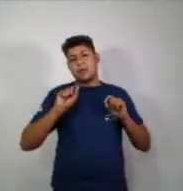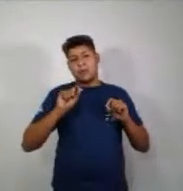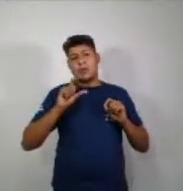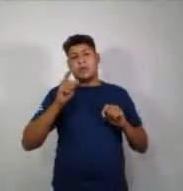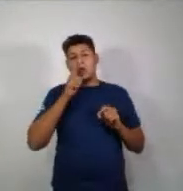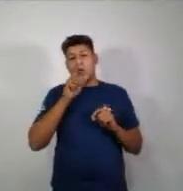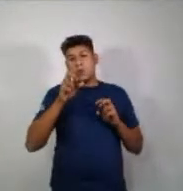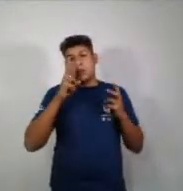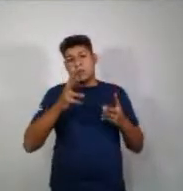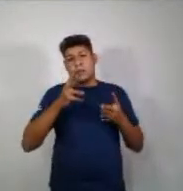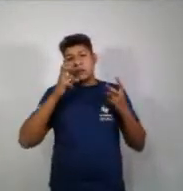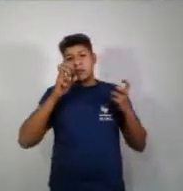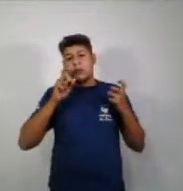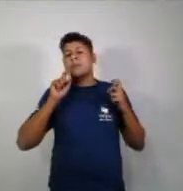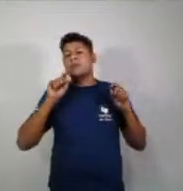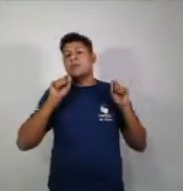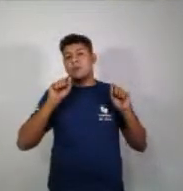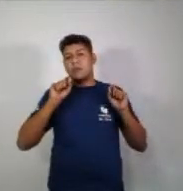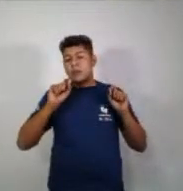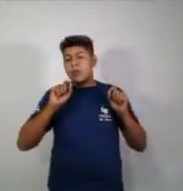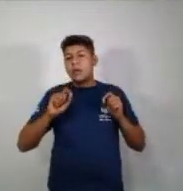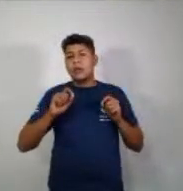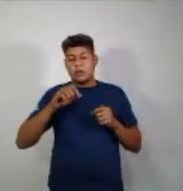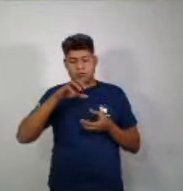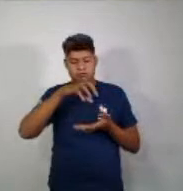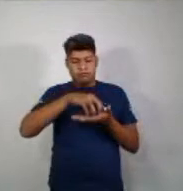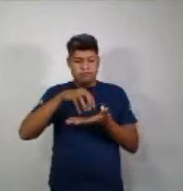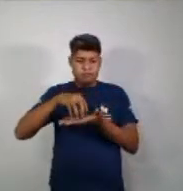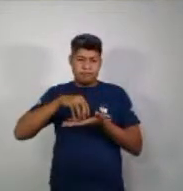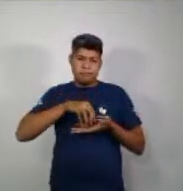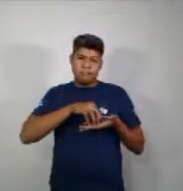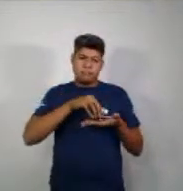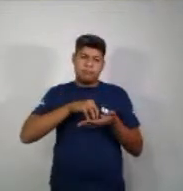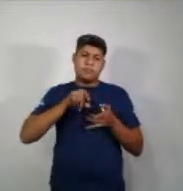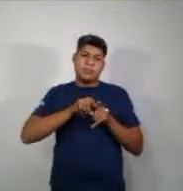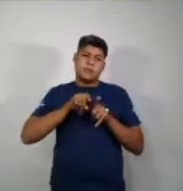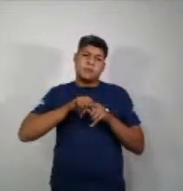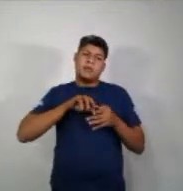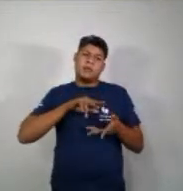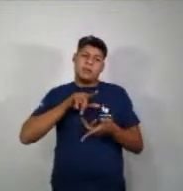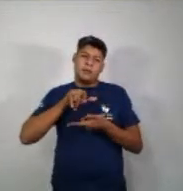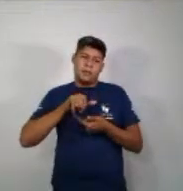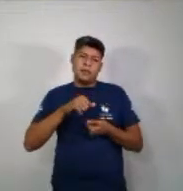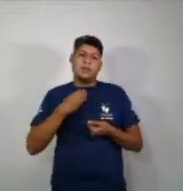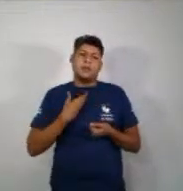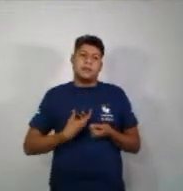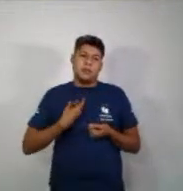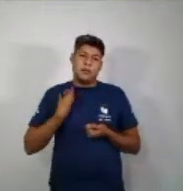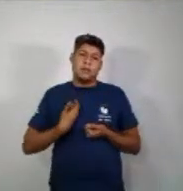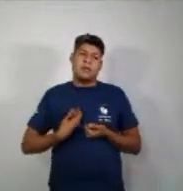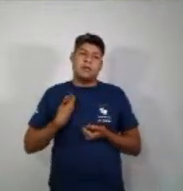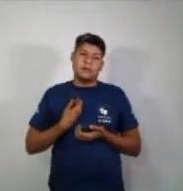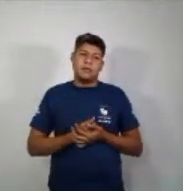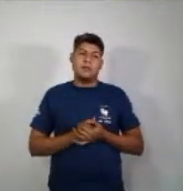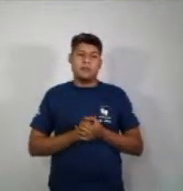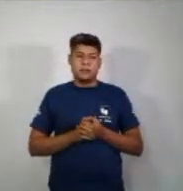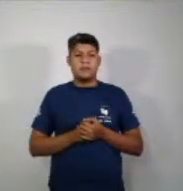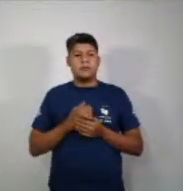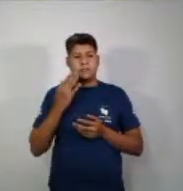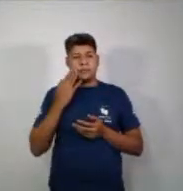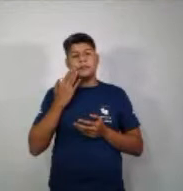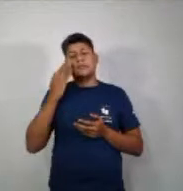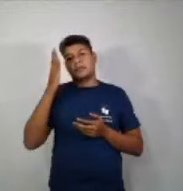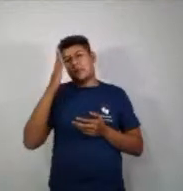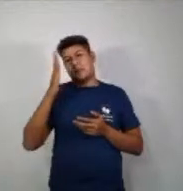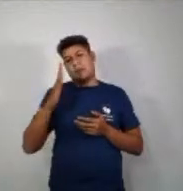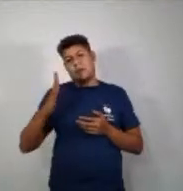conseguia perceber ao mesmo tempo o regionalismo e o universal na obra do Guimarães. Universal. Quando no Brasil o